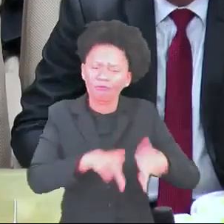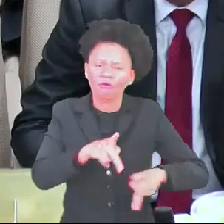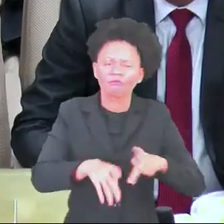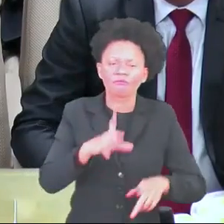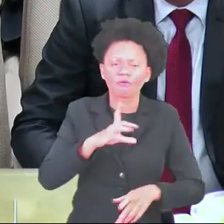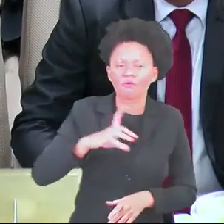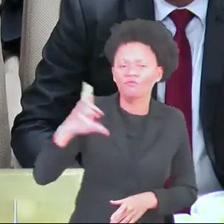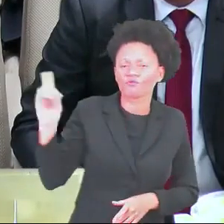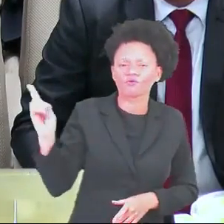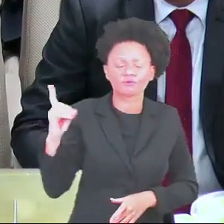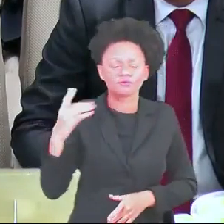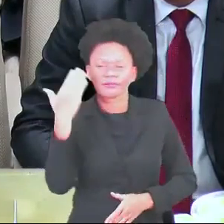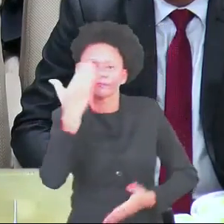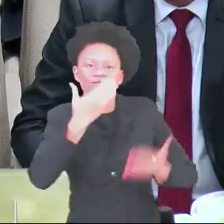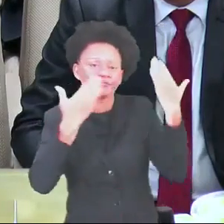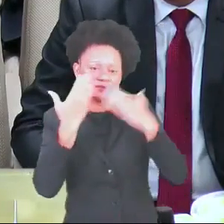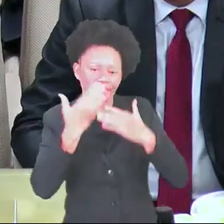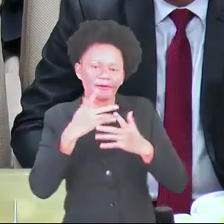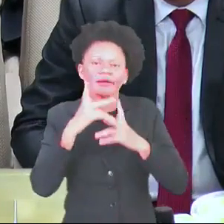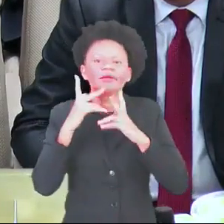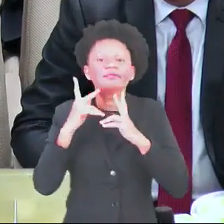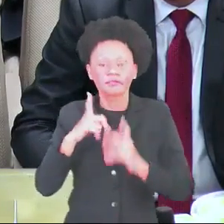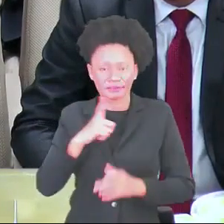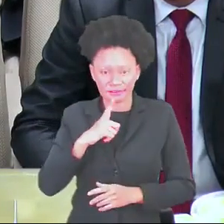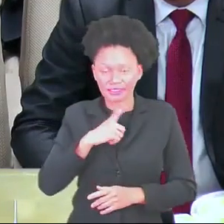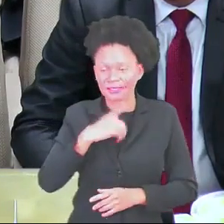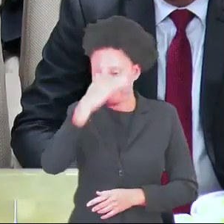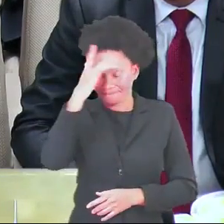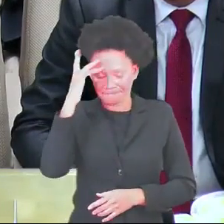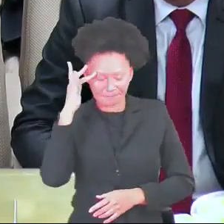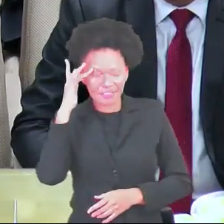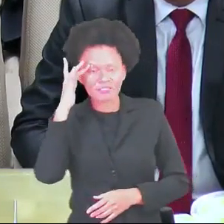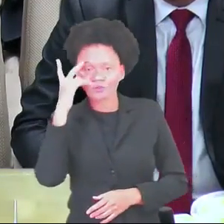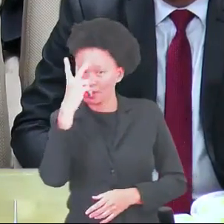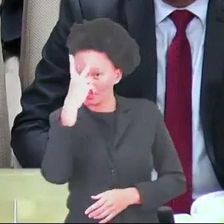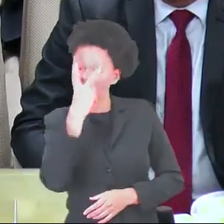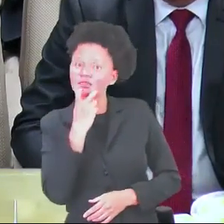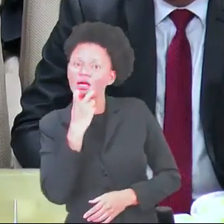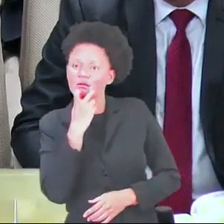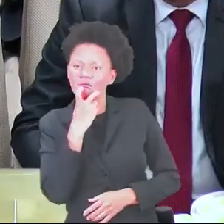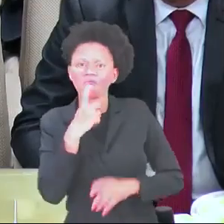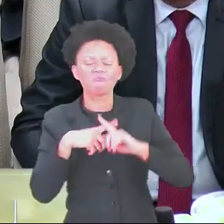são deficientes visuais, mas têm a visão do Espírito.